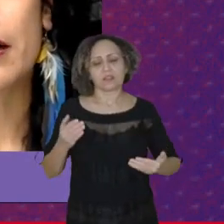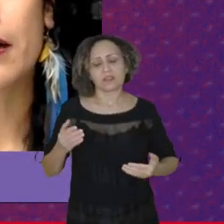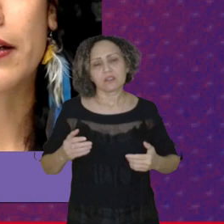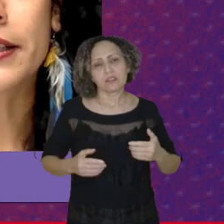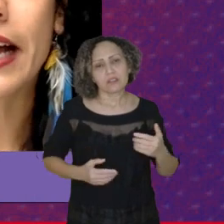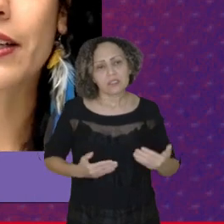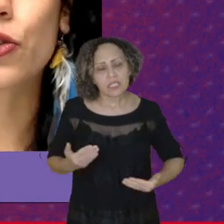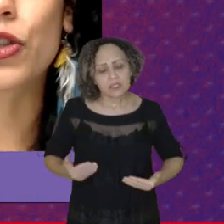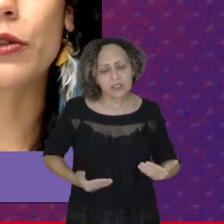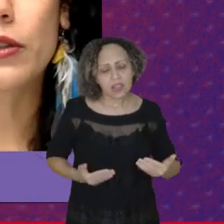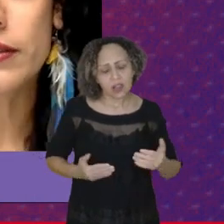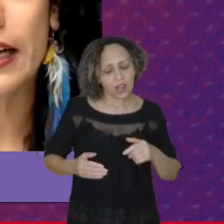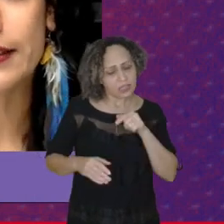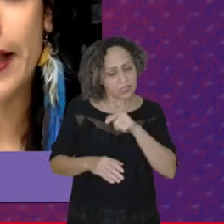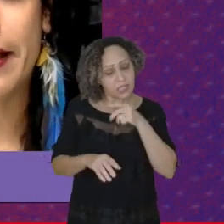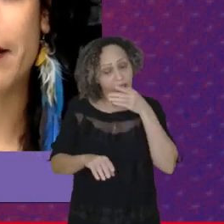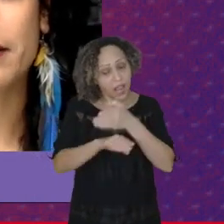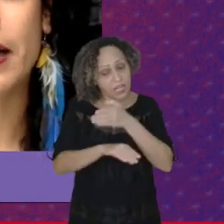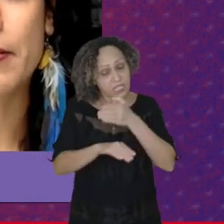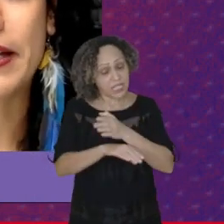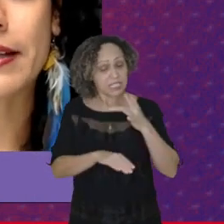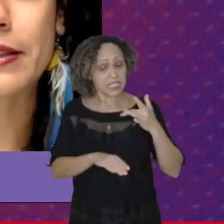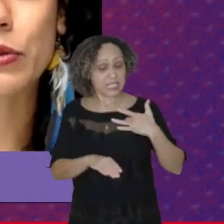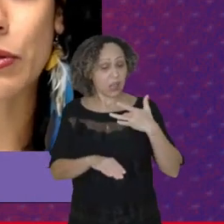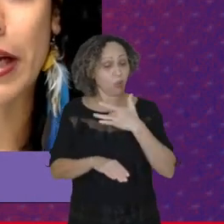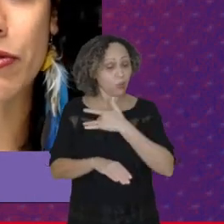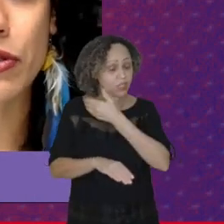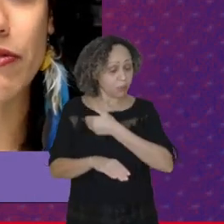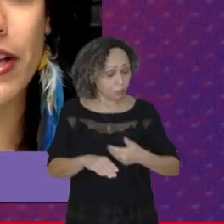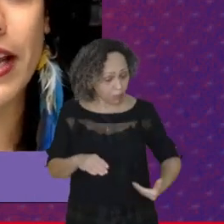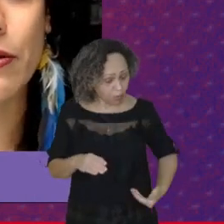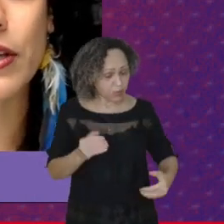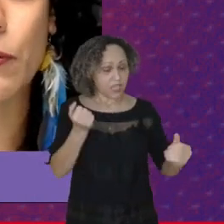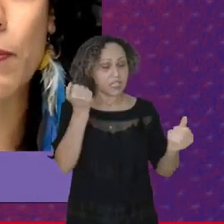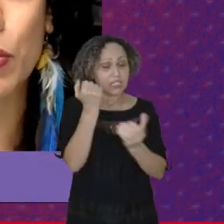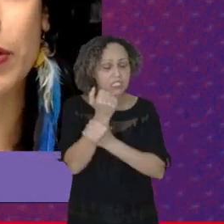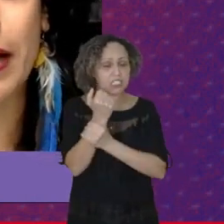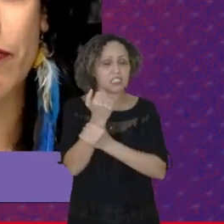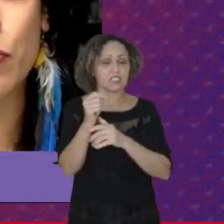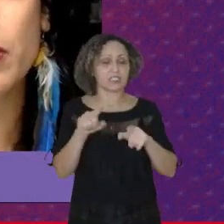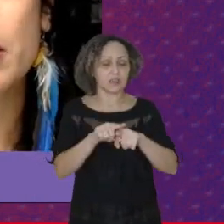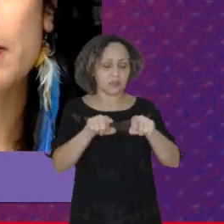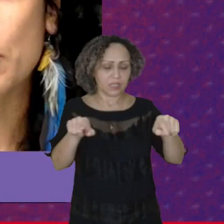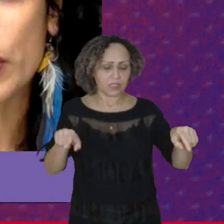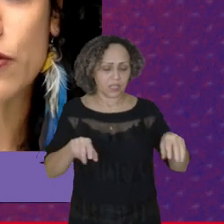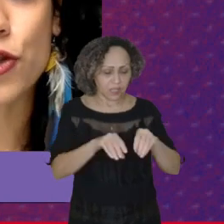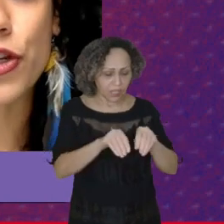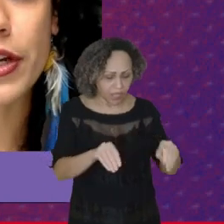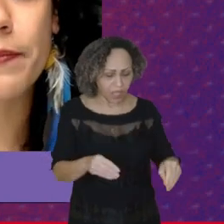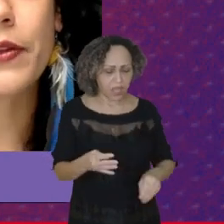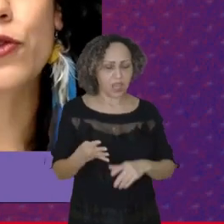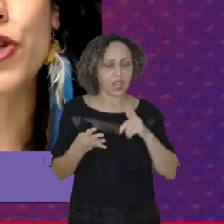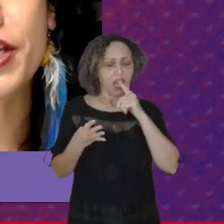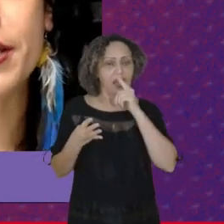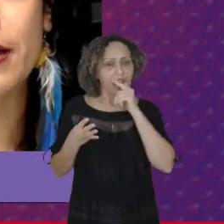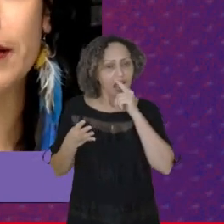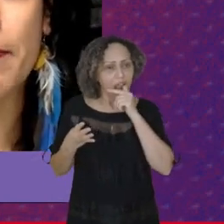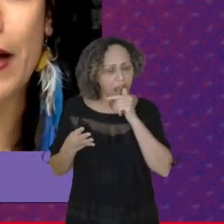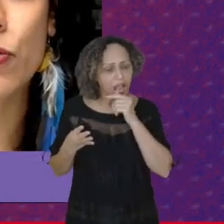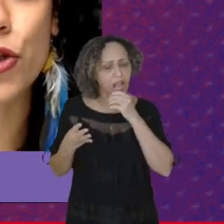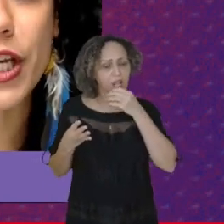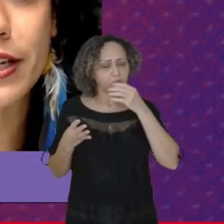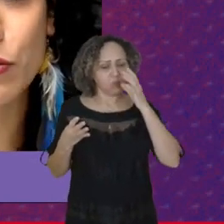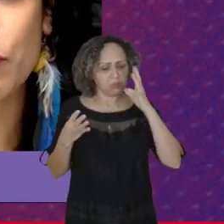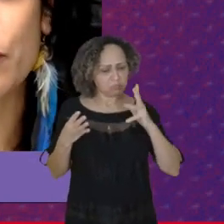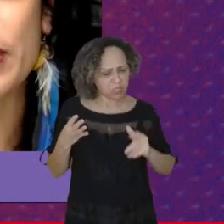acesso e garantia da terra, da alimentação saudável sem veneno, da água potável, moradia